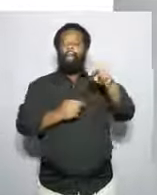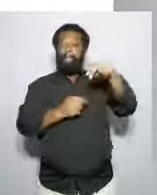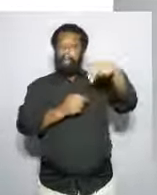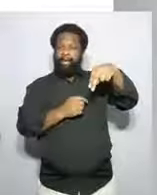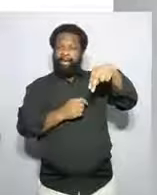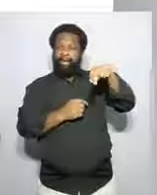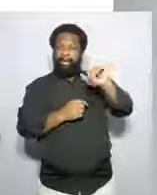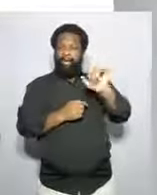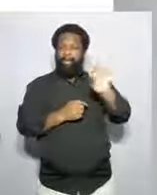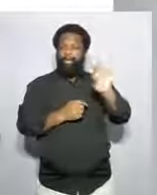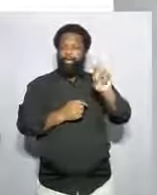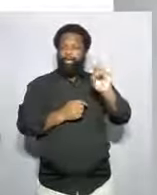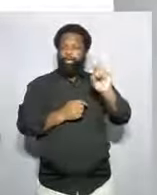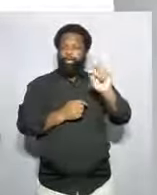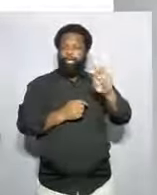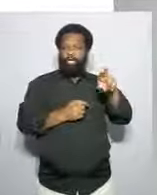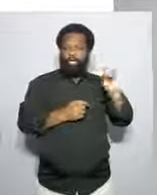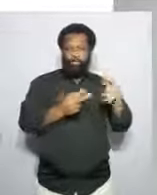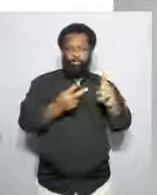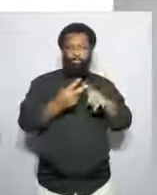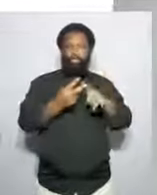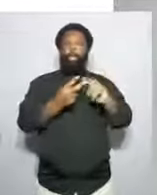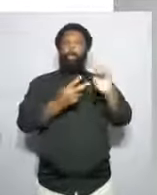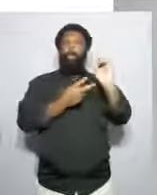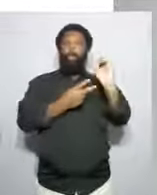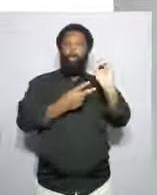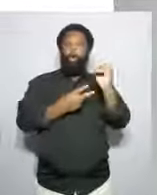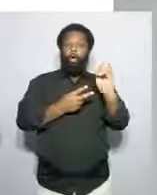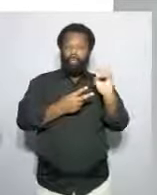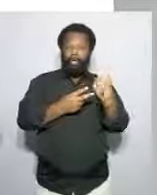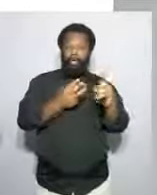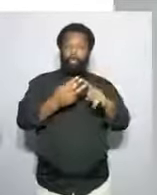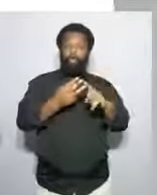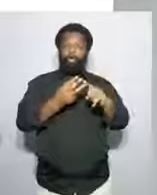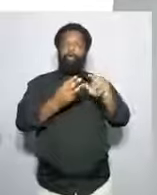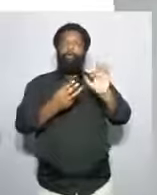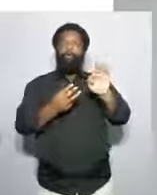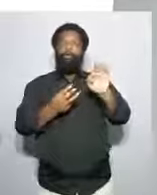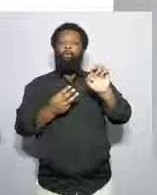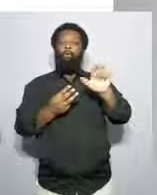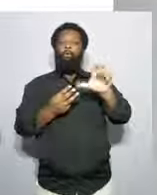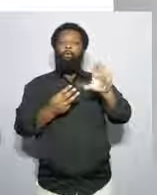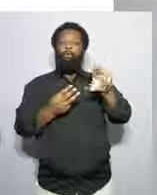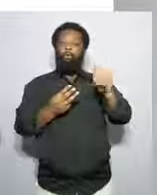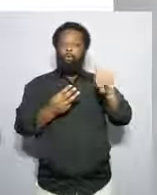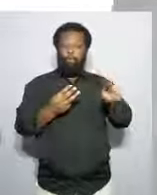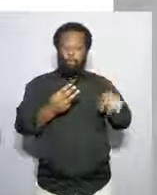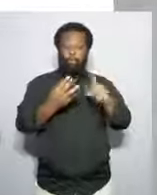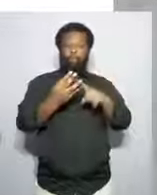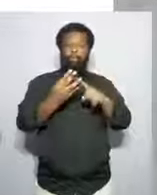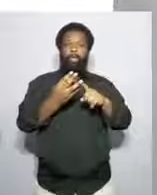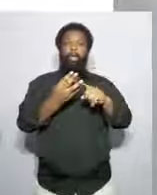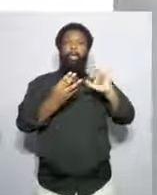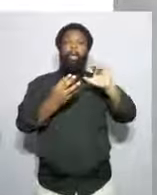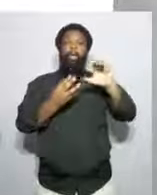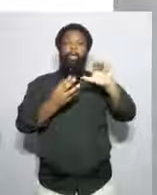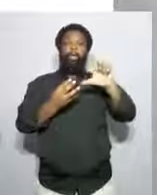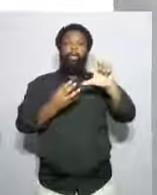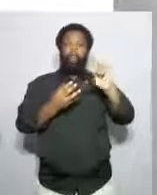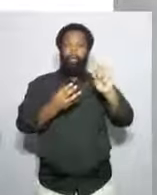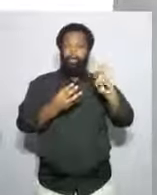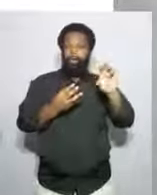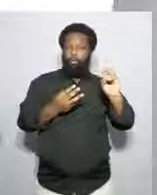nitrogênio, oxigênio, flúor e cloro, esses quatro. E todo